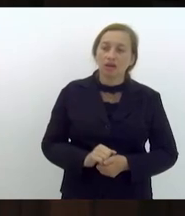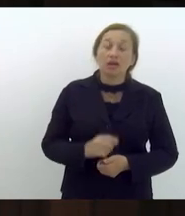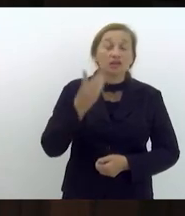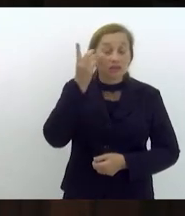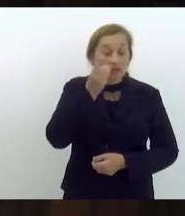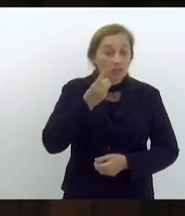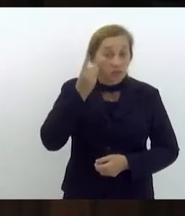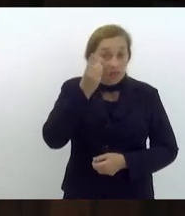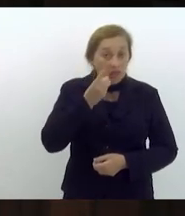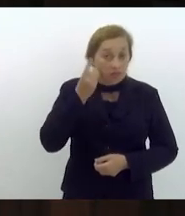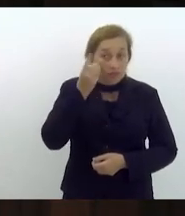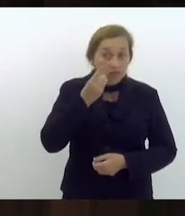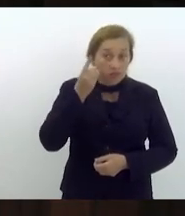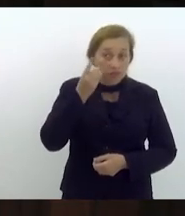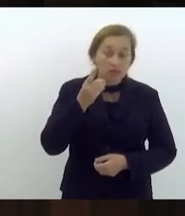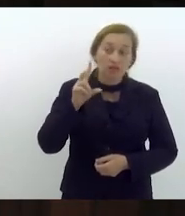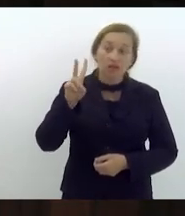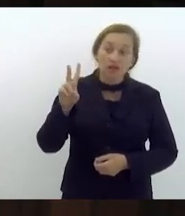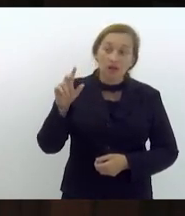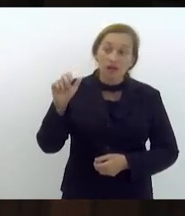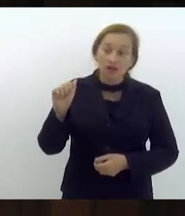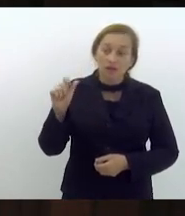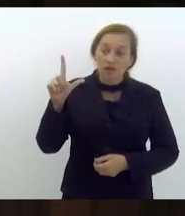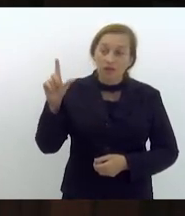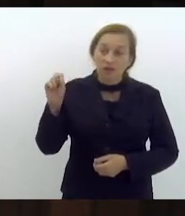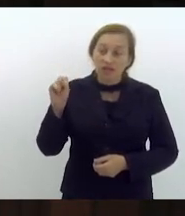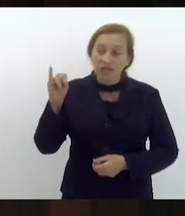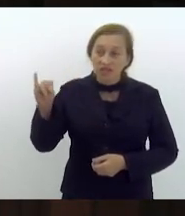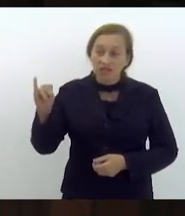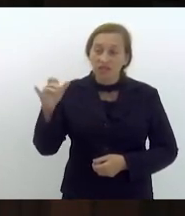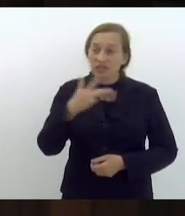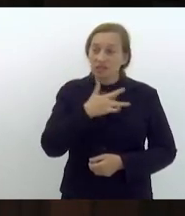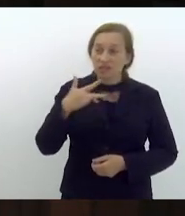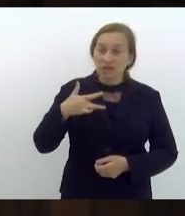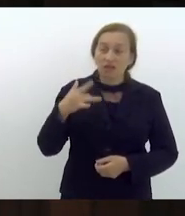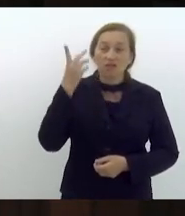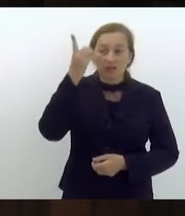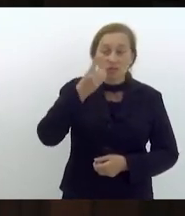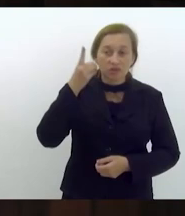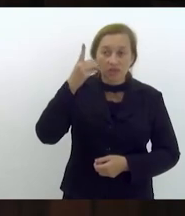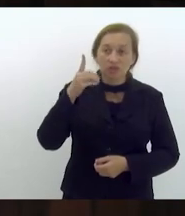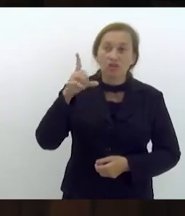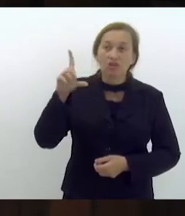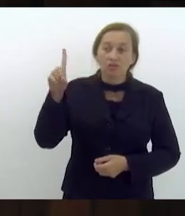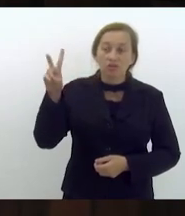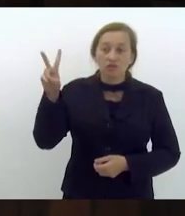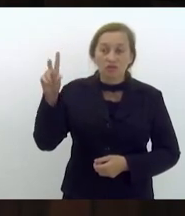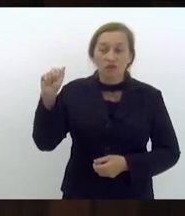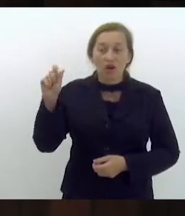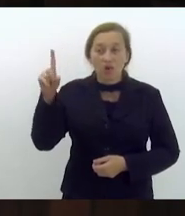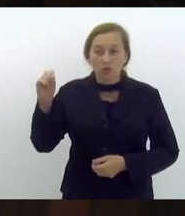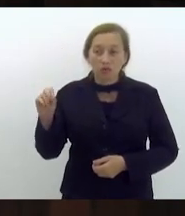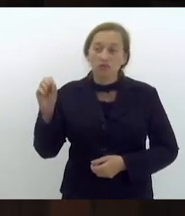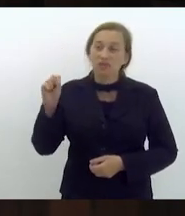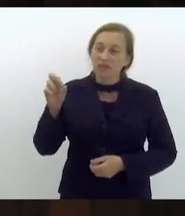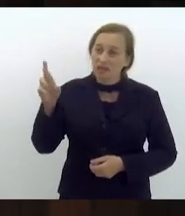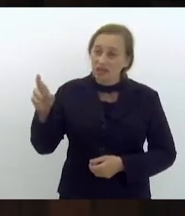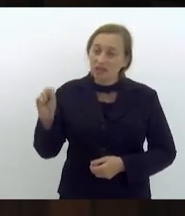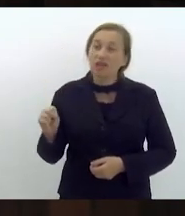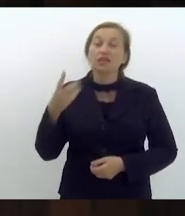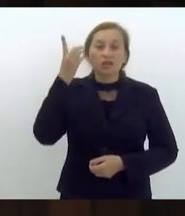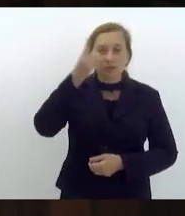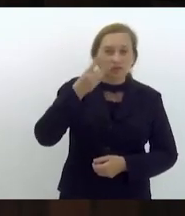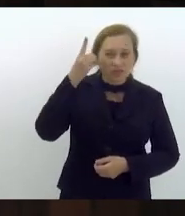Deputado Valdecir da Saúde Deputado Valdo Ceasa Deputado Vinícius cozzolino